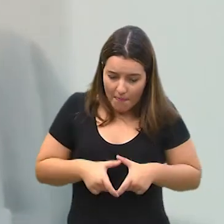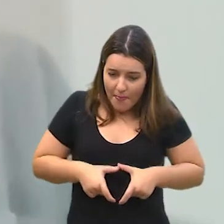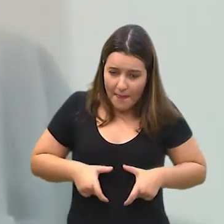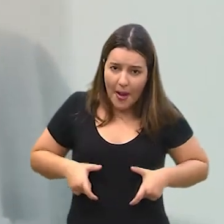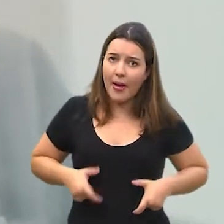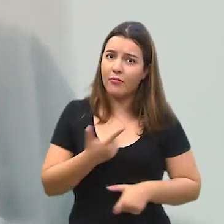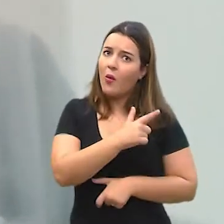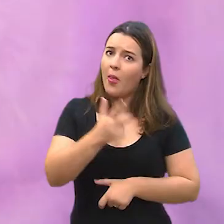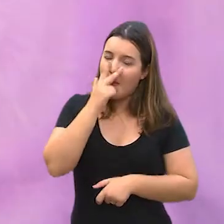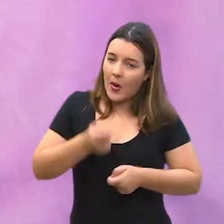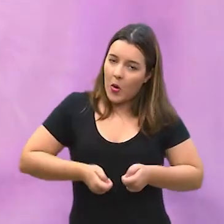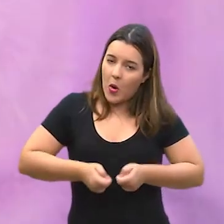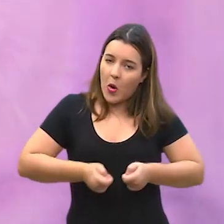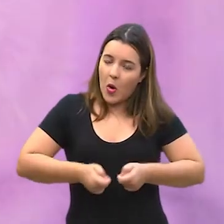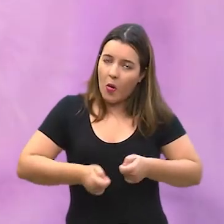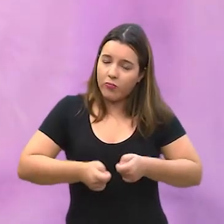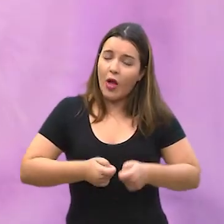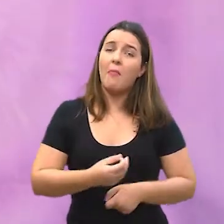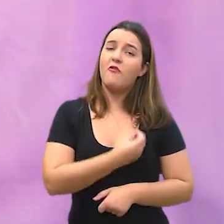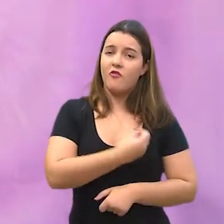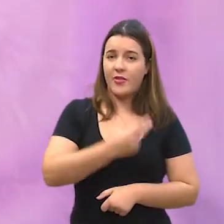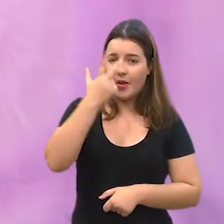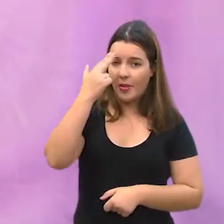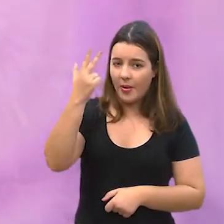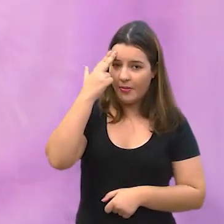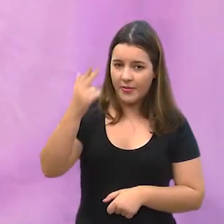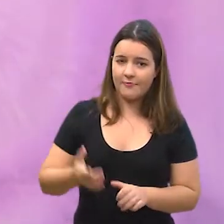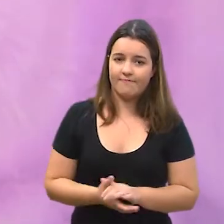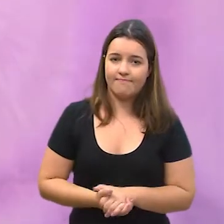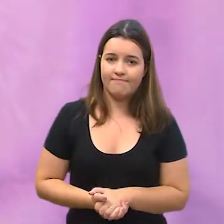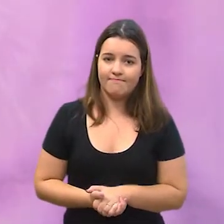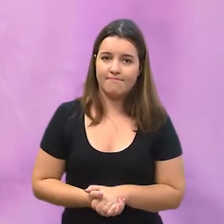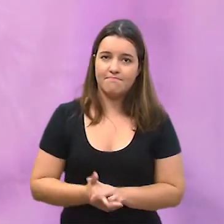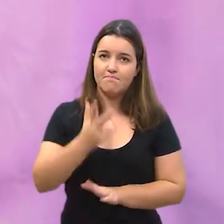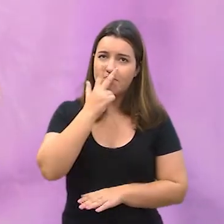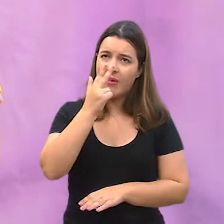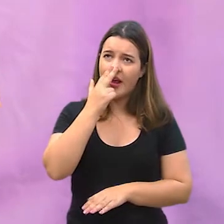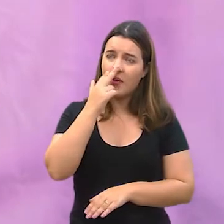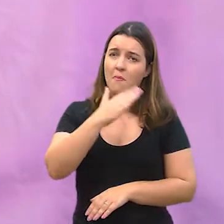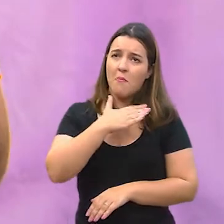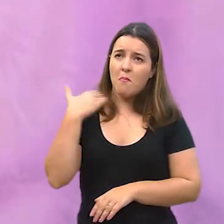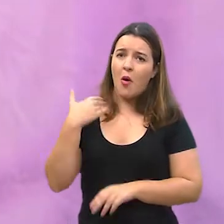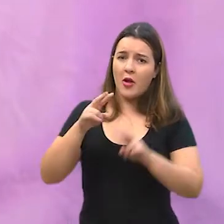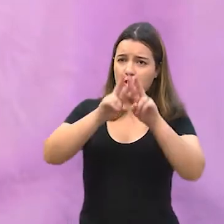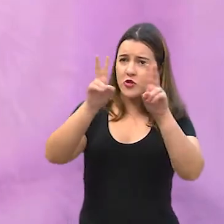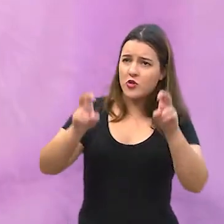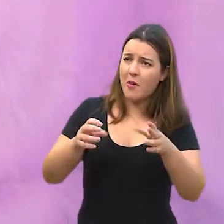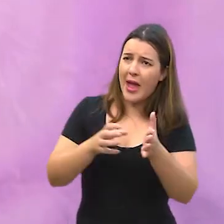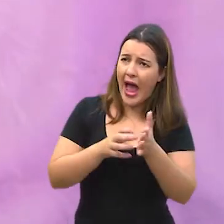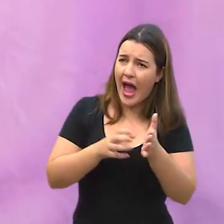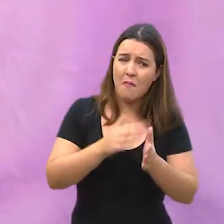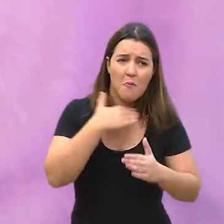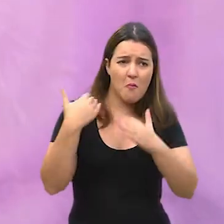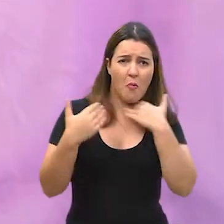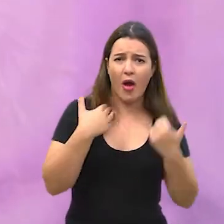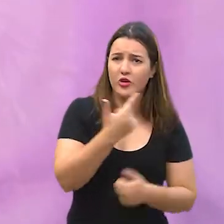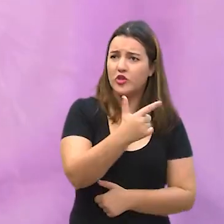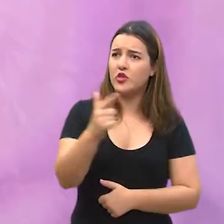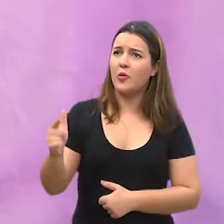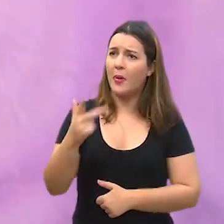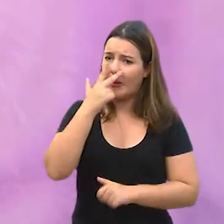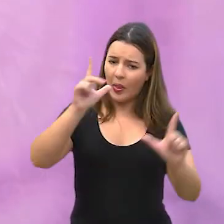numa exposição sexual, certamente as pessoas podem adquirir uma série de outras infecções, né? Sífilis, né? As hepatites